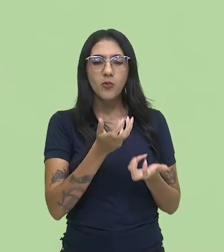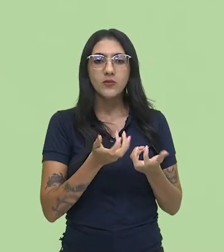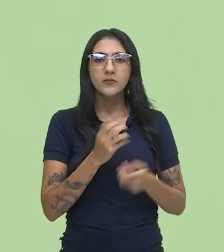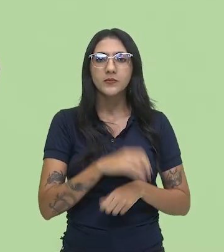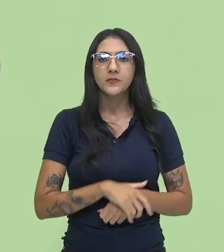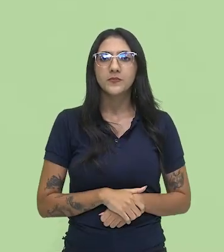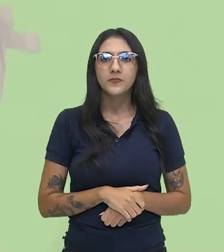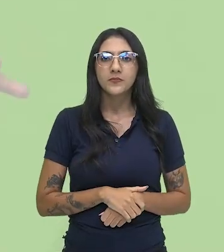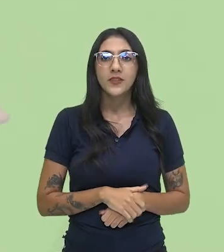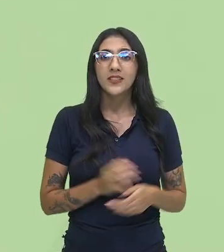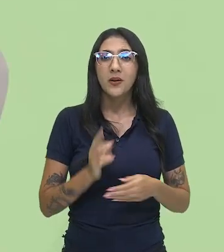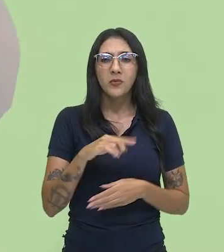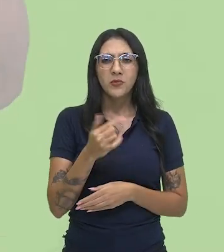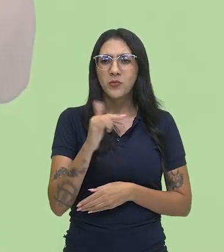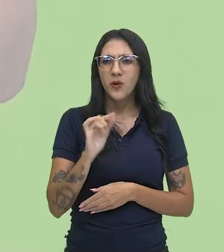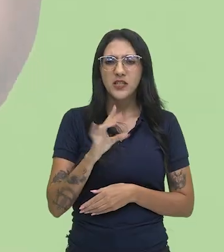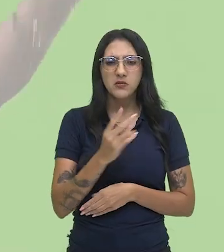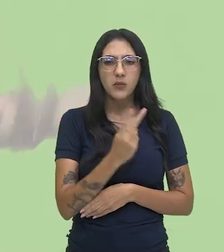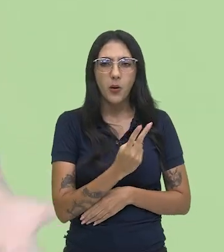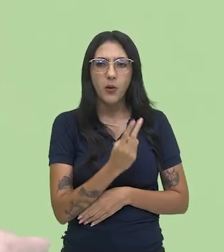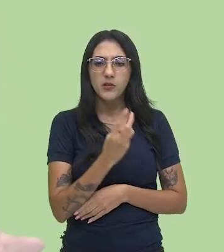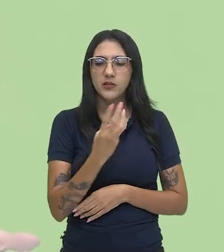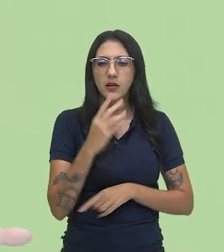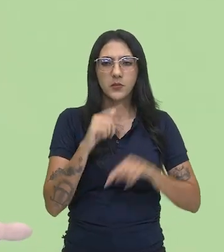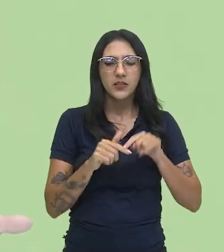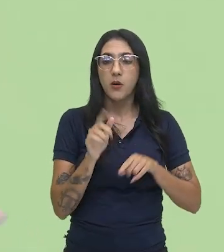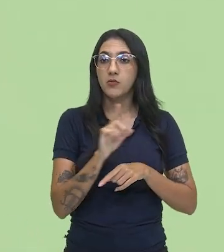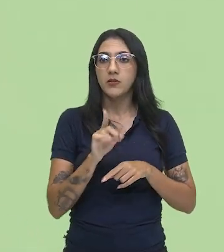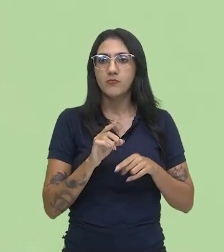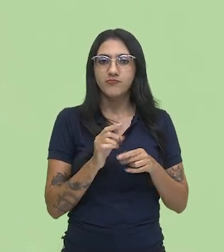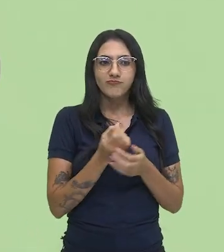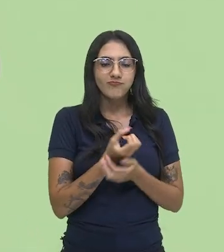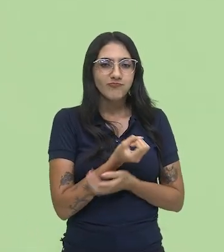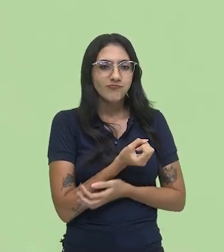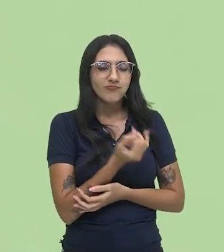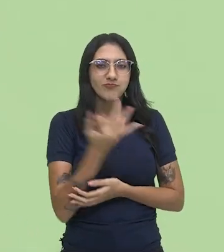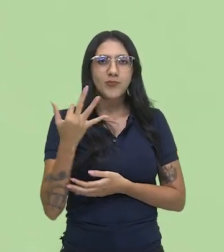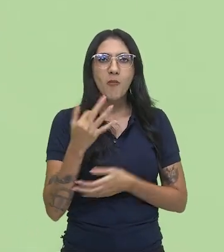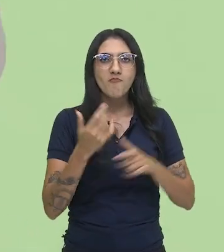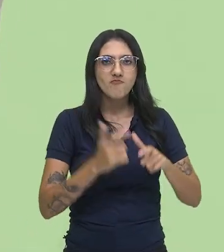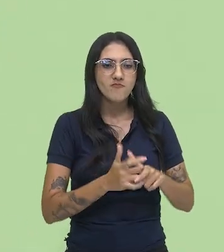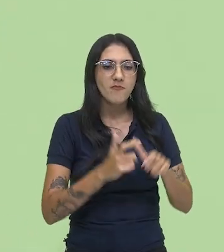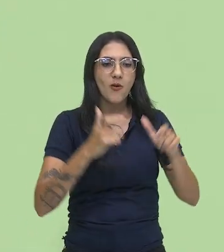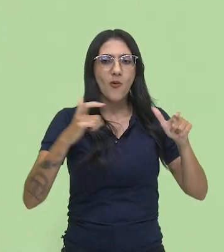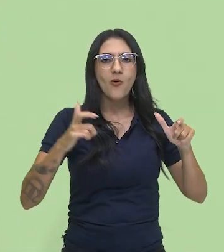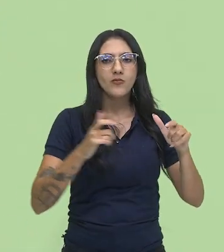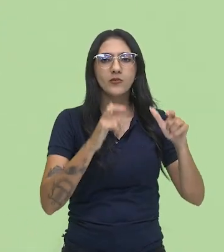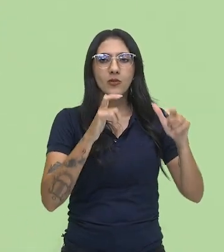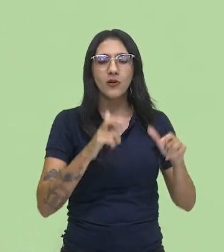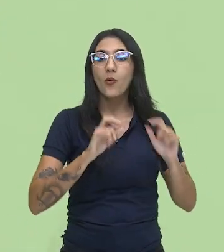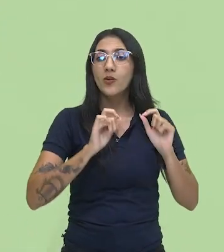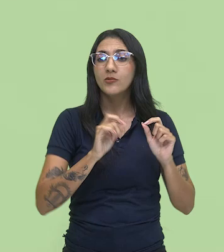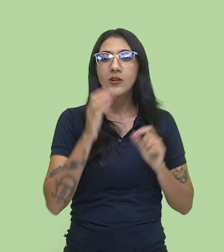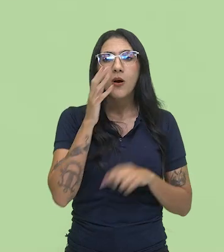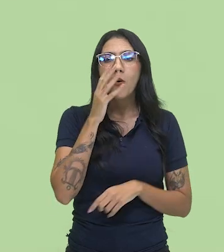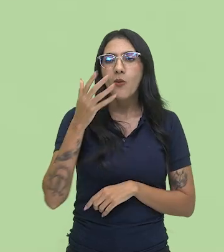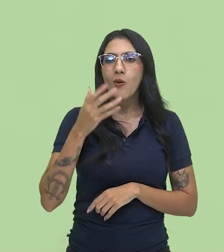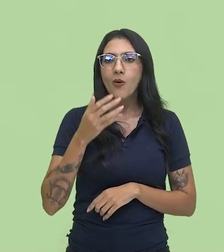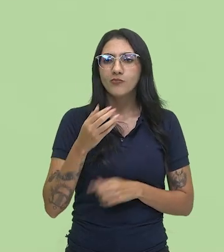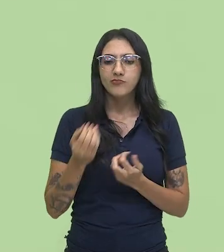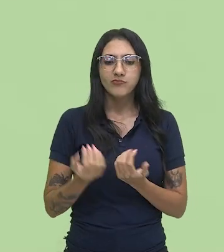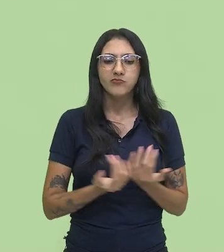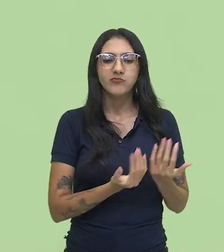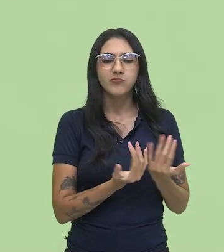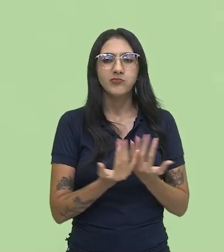falando, não é de 2, 3 produtos, de grandes quantidades. E aí, o que acontece dessa queima?